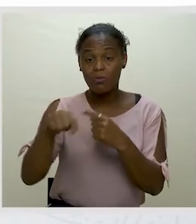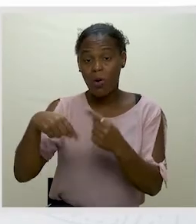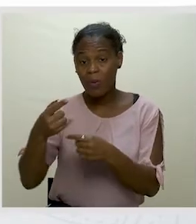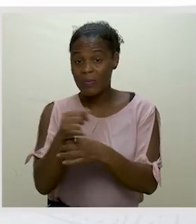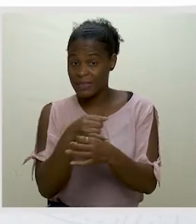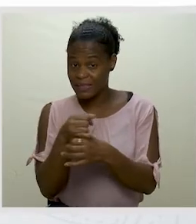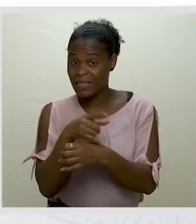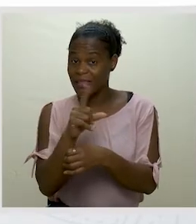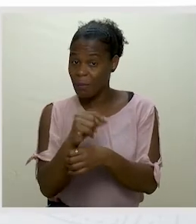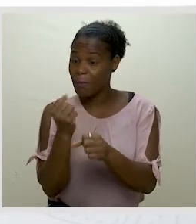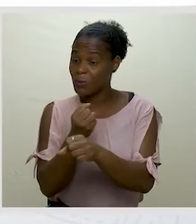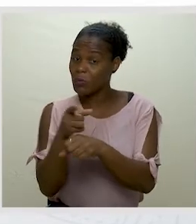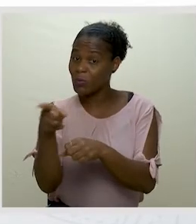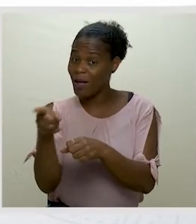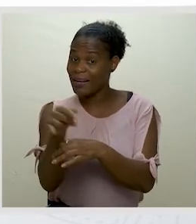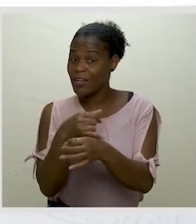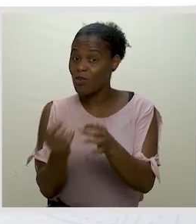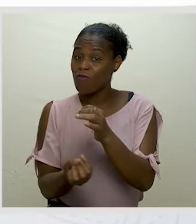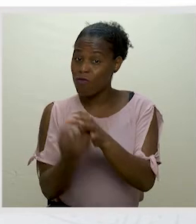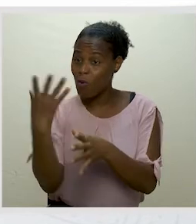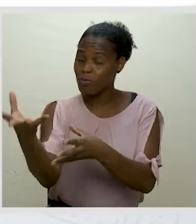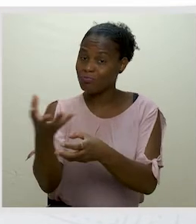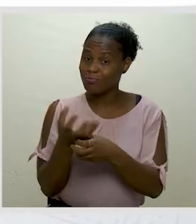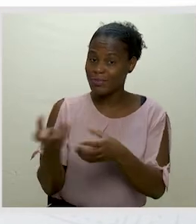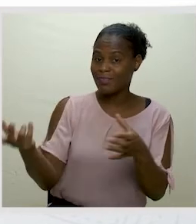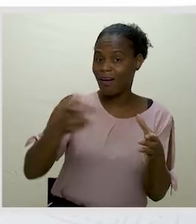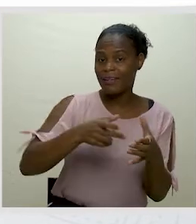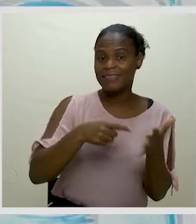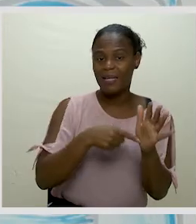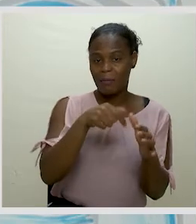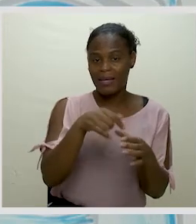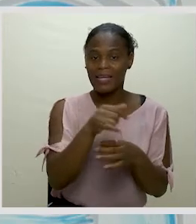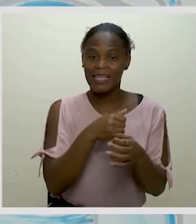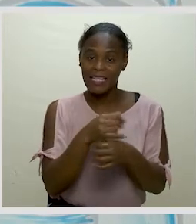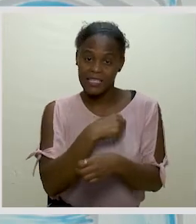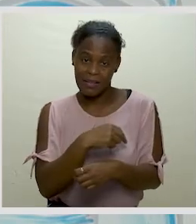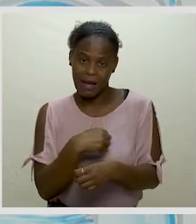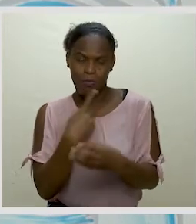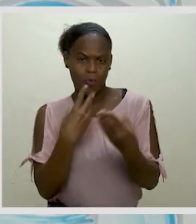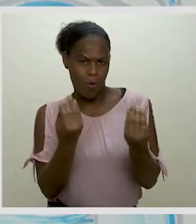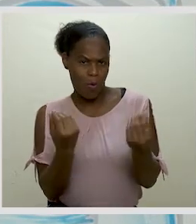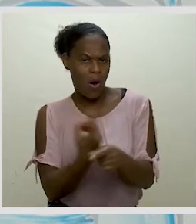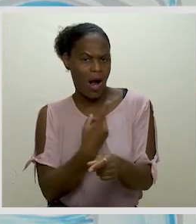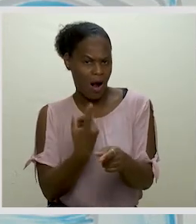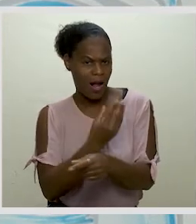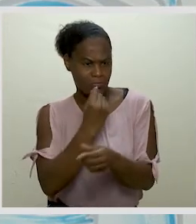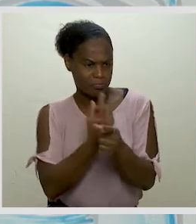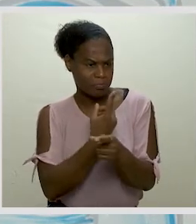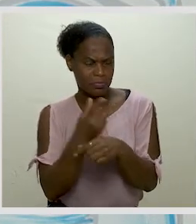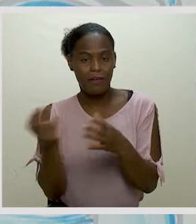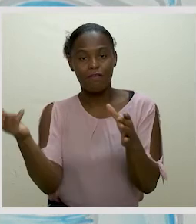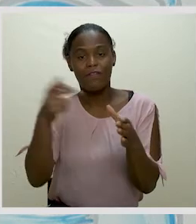Mesmo outras ilhas recebem produtos da Ilha do Fogo, né? Por exemplo, aqui em Santiago, há muitos produtos que vêm da Ilha do Fogo e